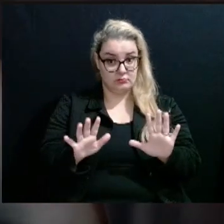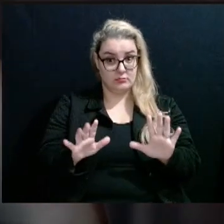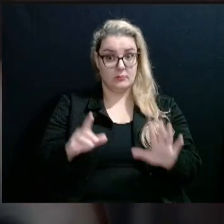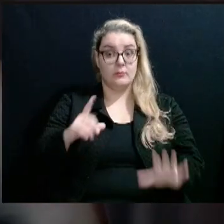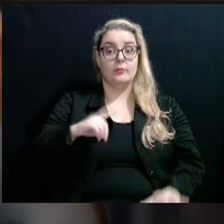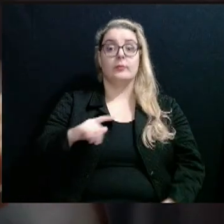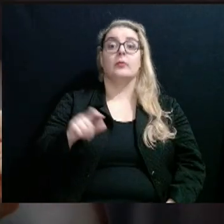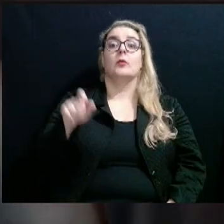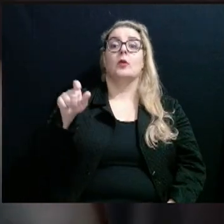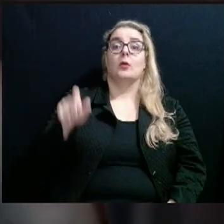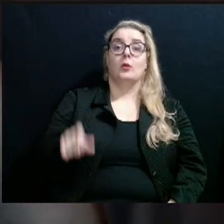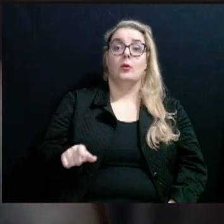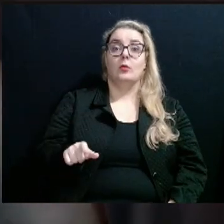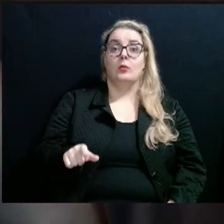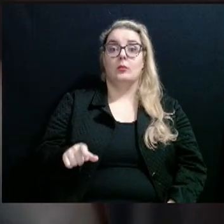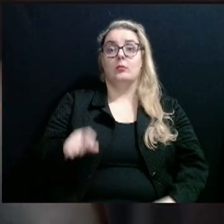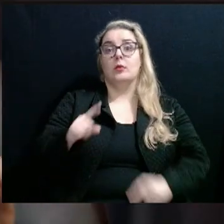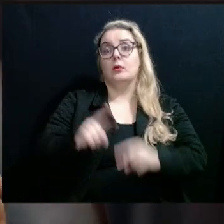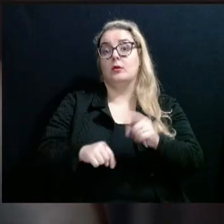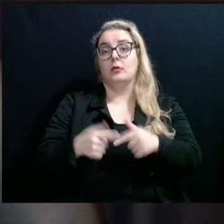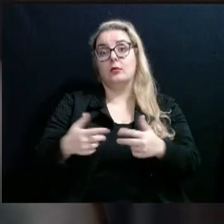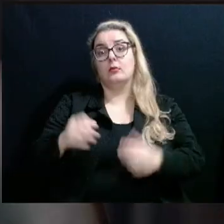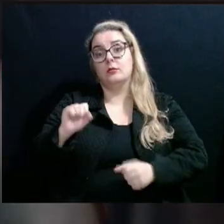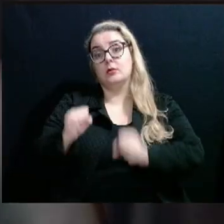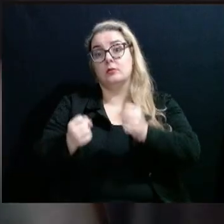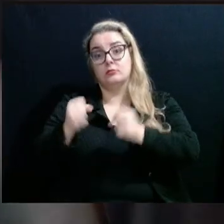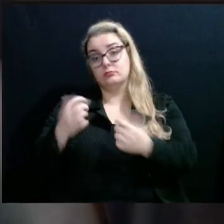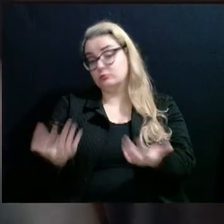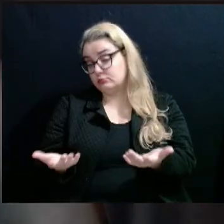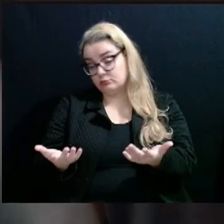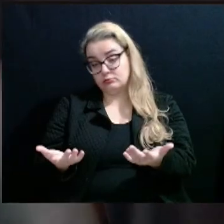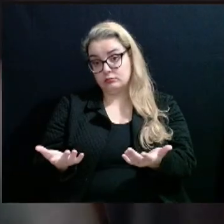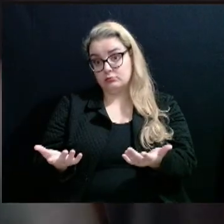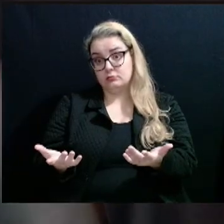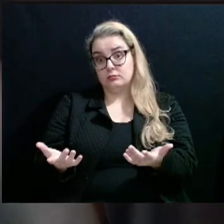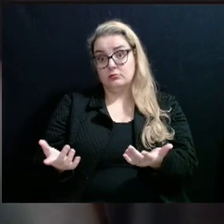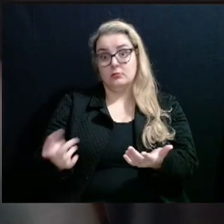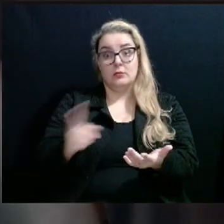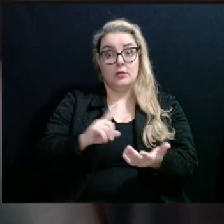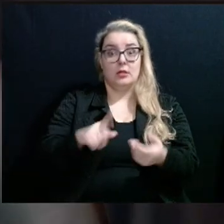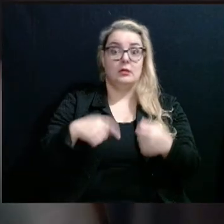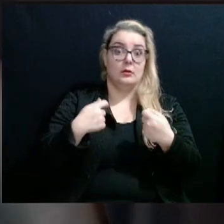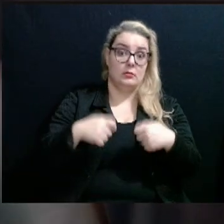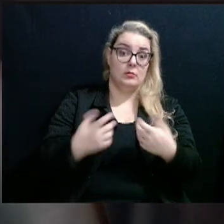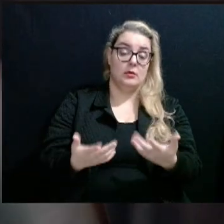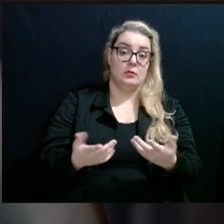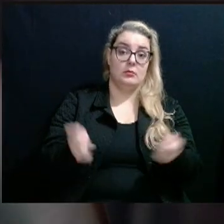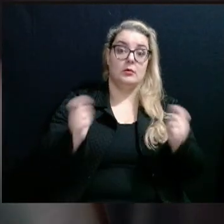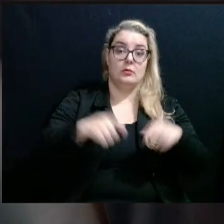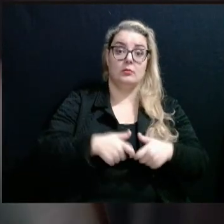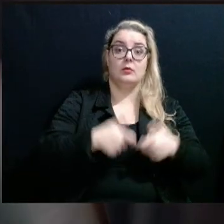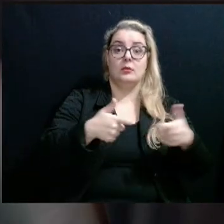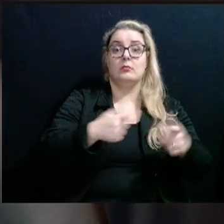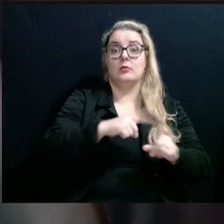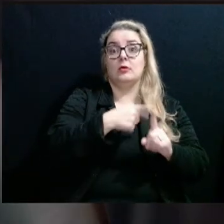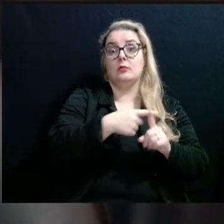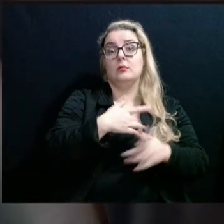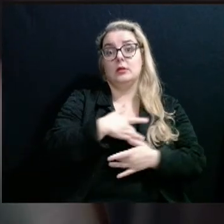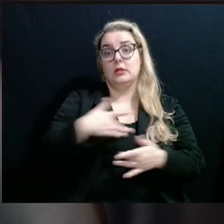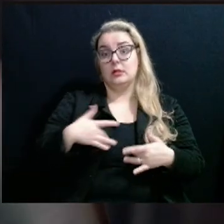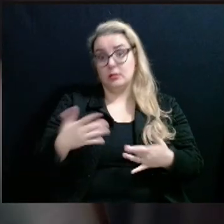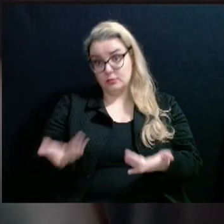consome produtos industrializados e que não necessariamente traz um potencial positivo para a saúde.